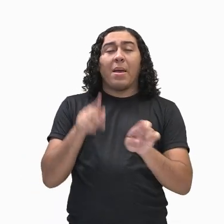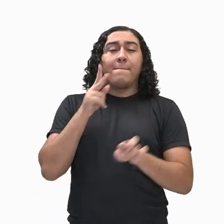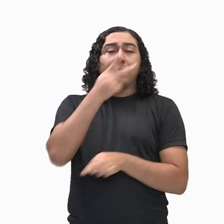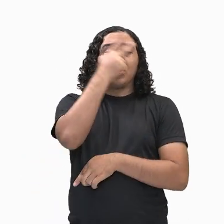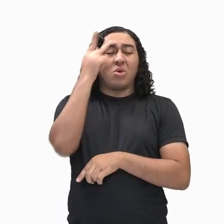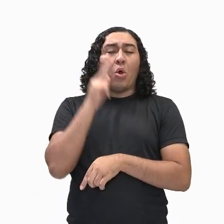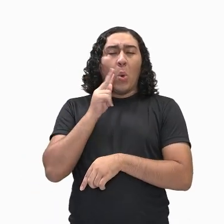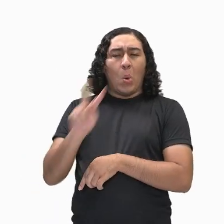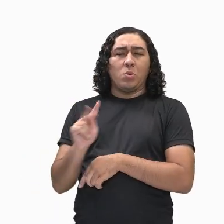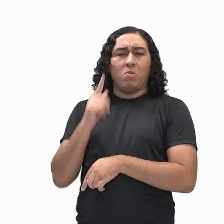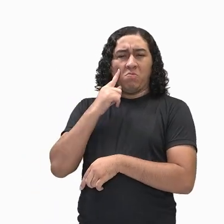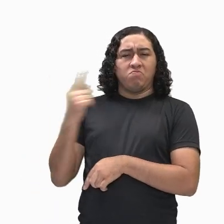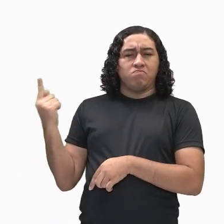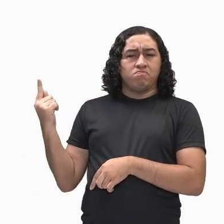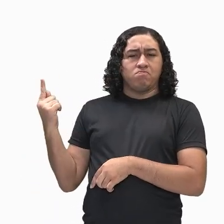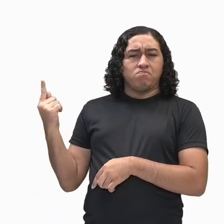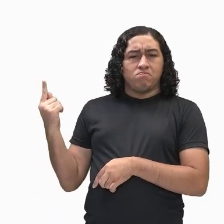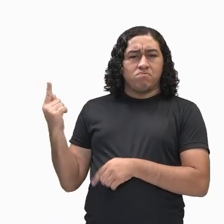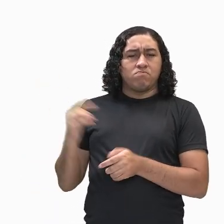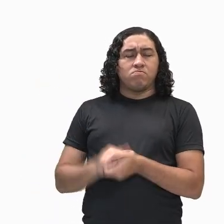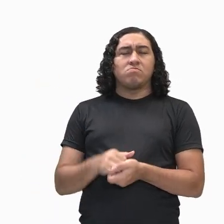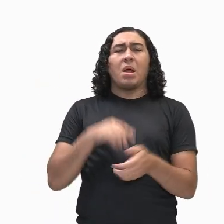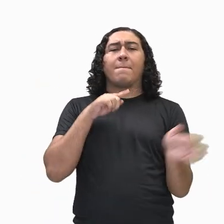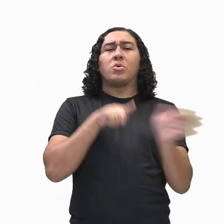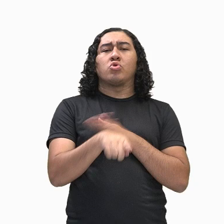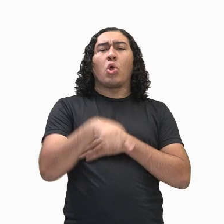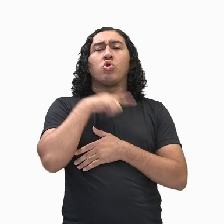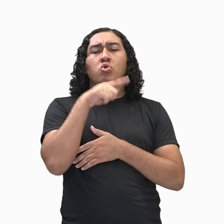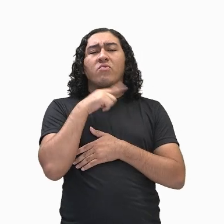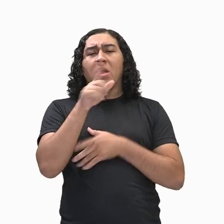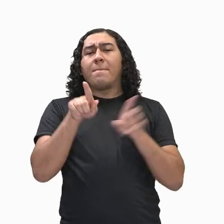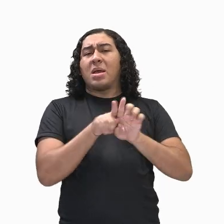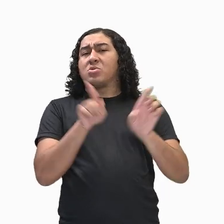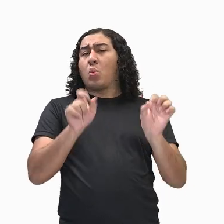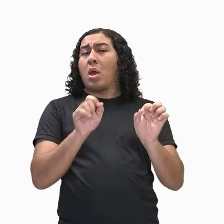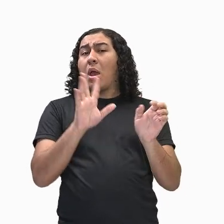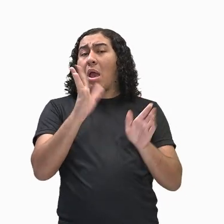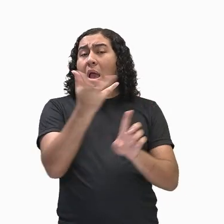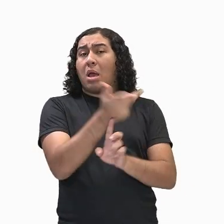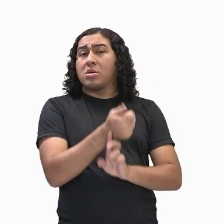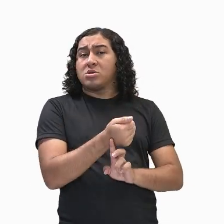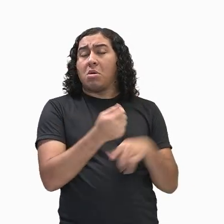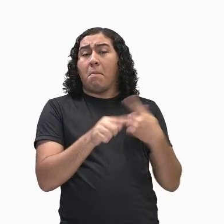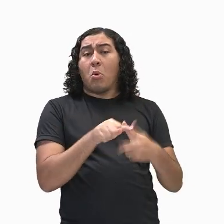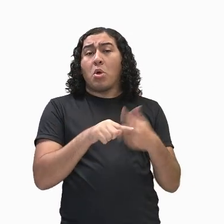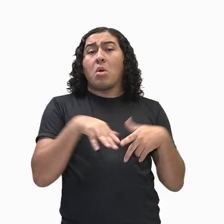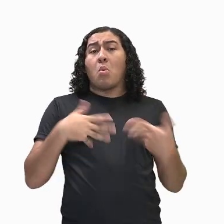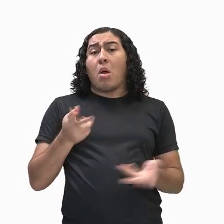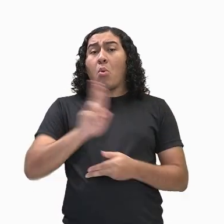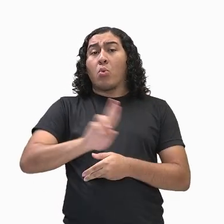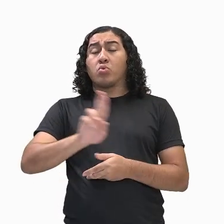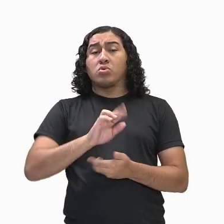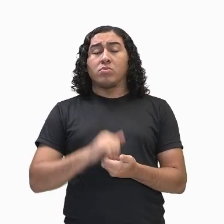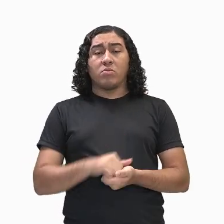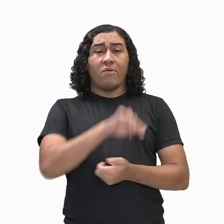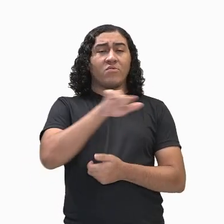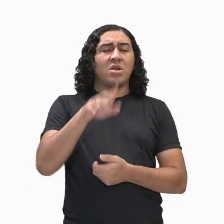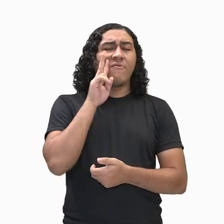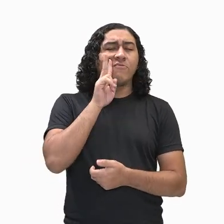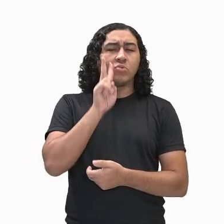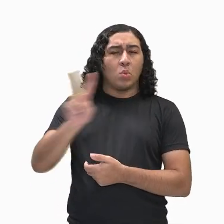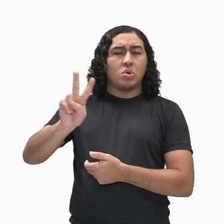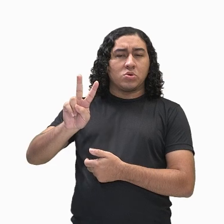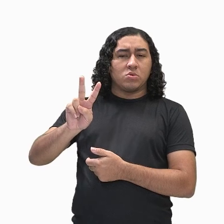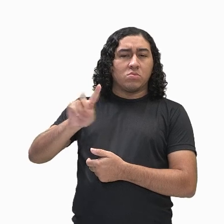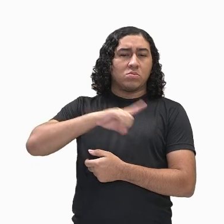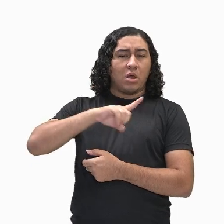exemplo, para essa obra do Duchamp, se pergunta, ué, mas o que é arte? Para que serve a arte? Vocês que estão olhando aí,